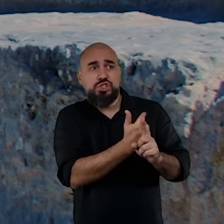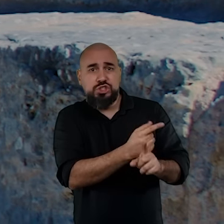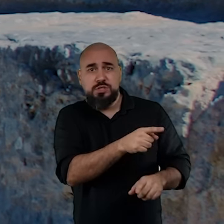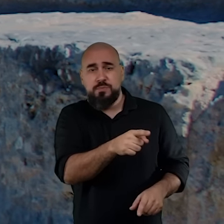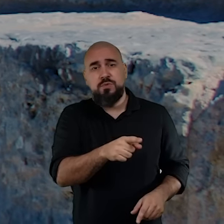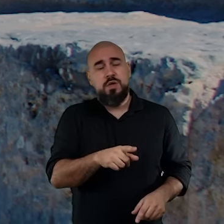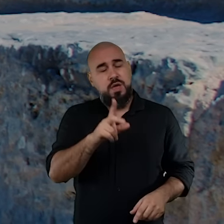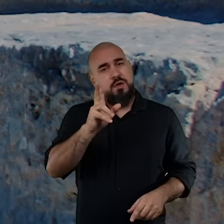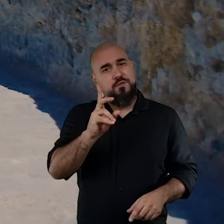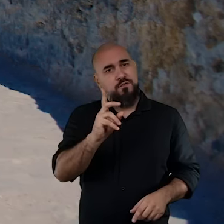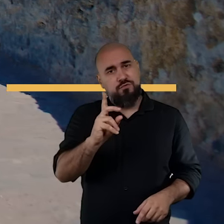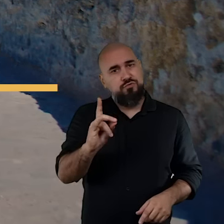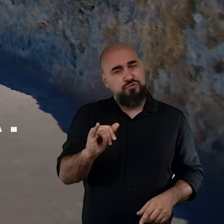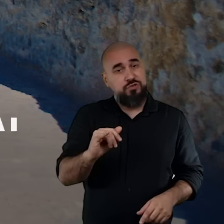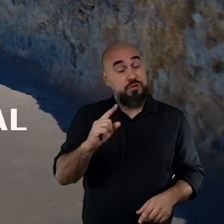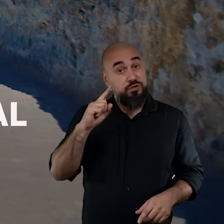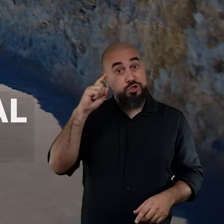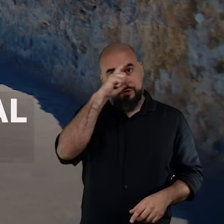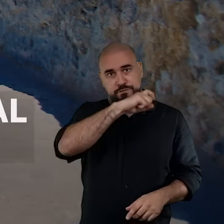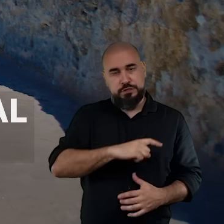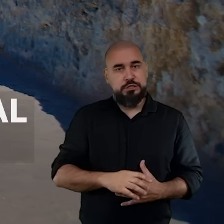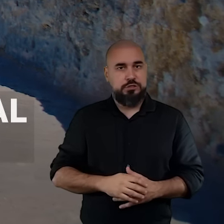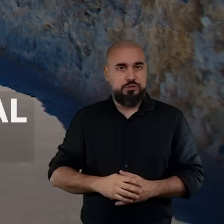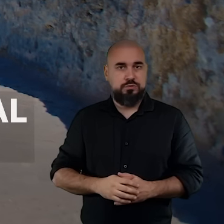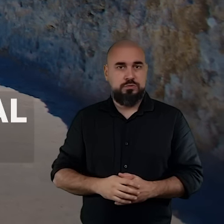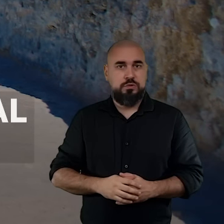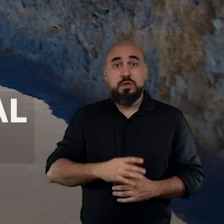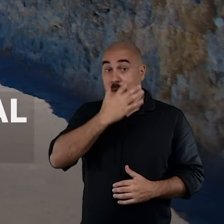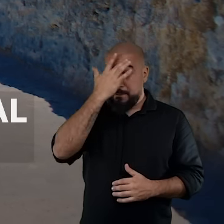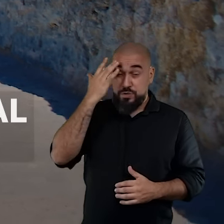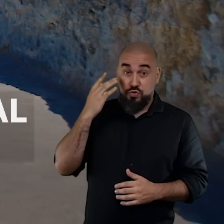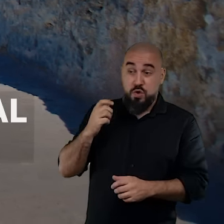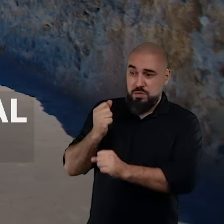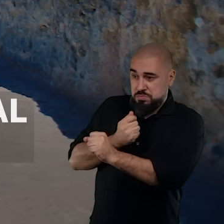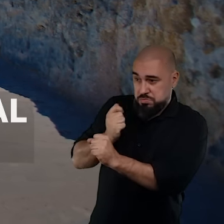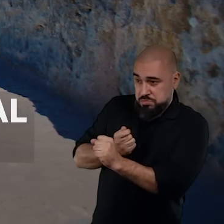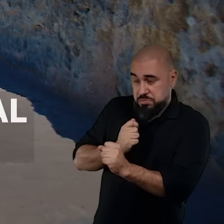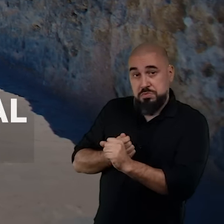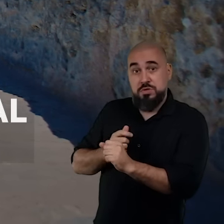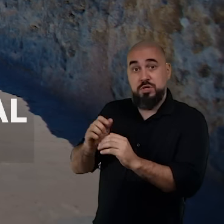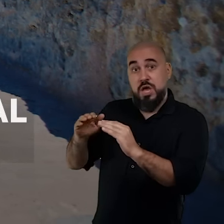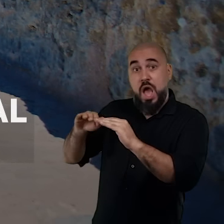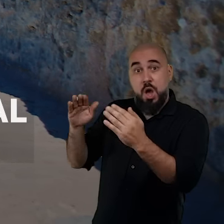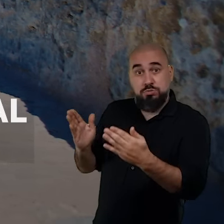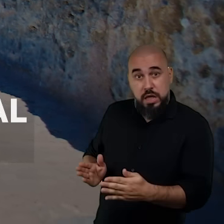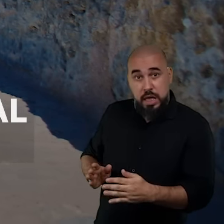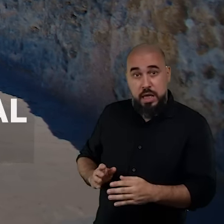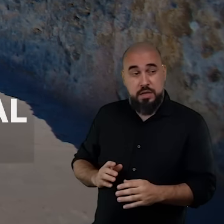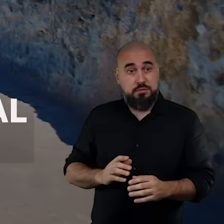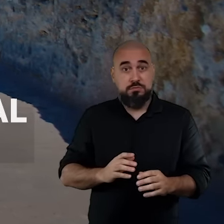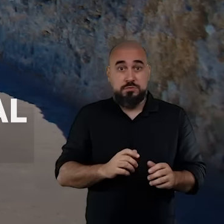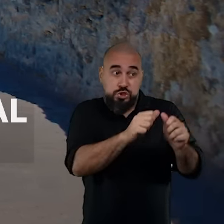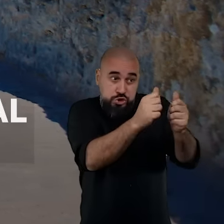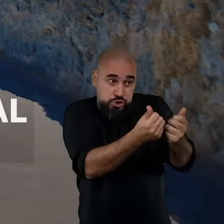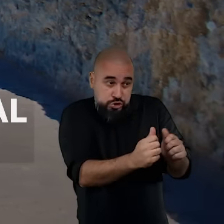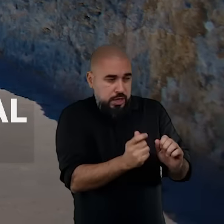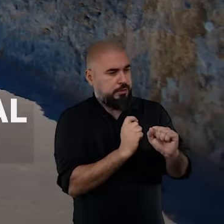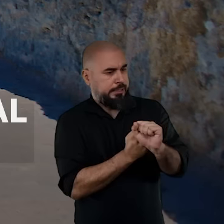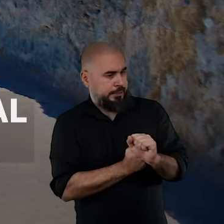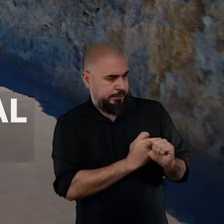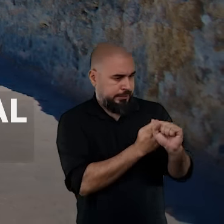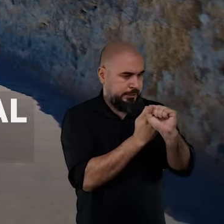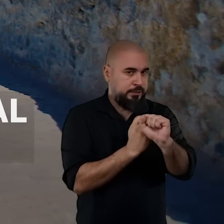dia fatídico. Os que faziam altares, estátuas, objetos,